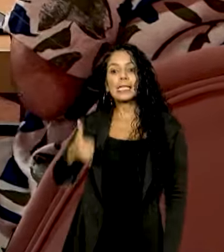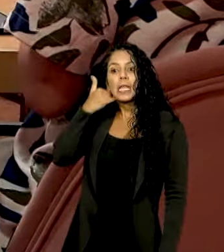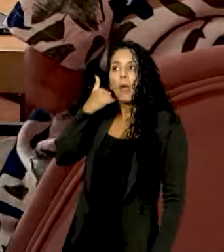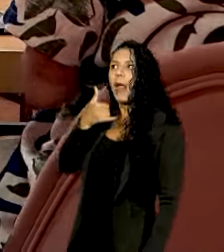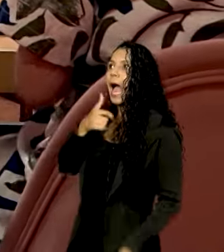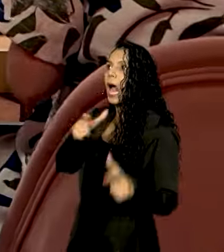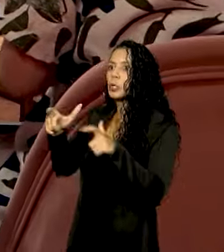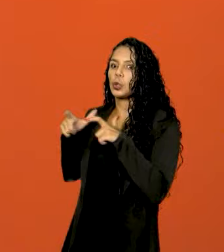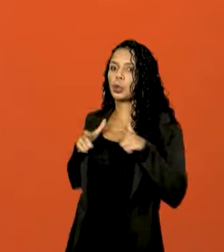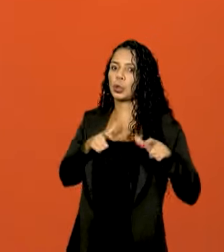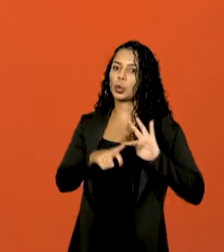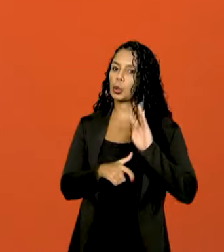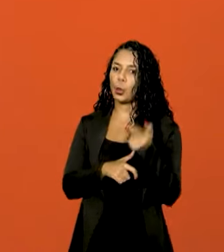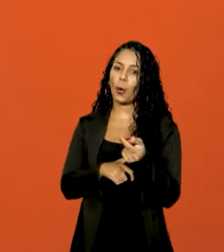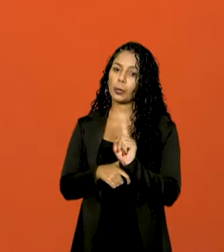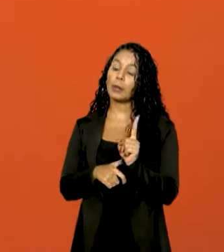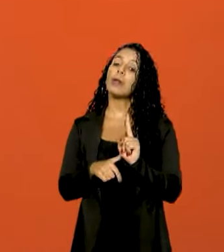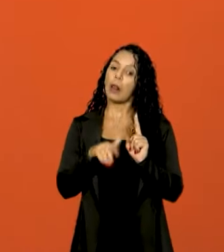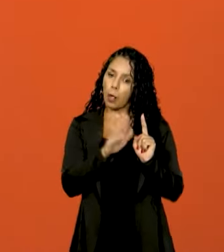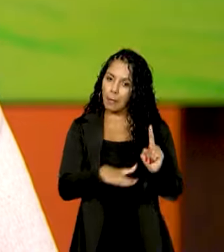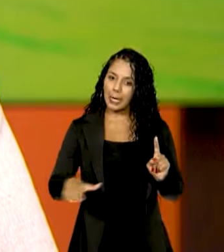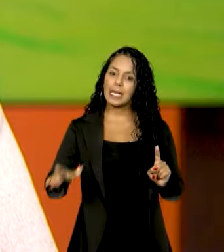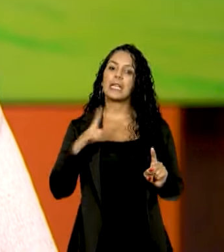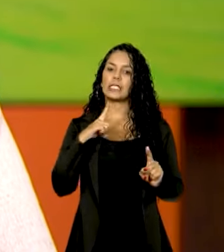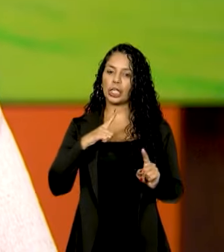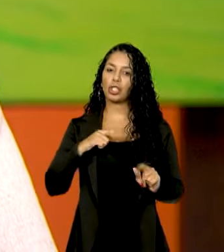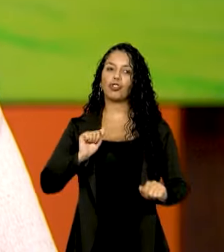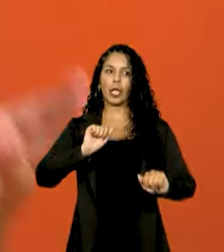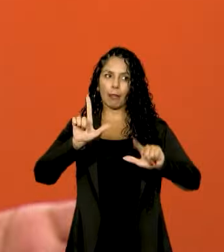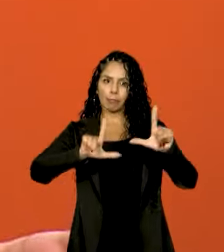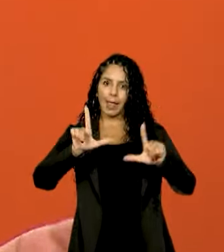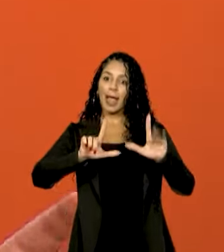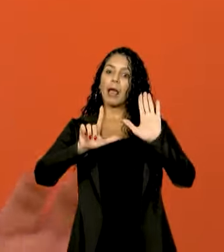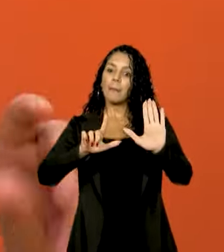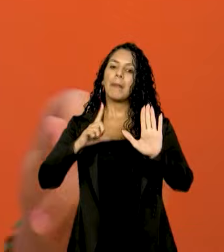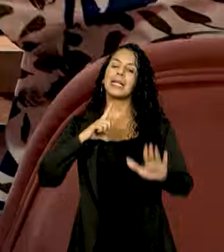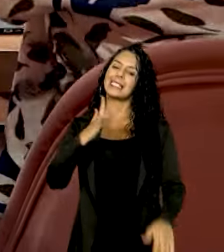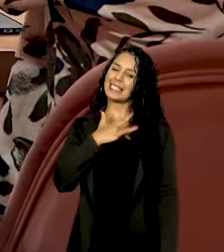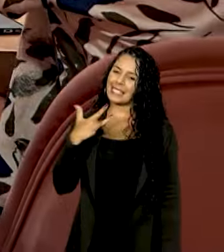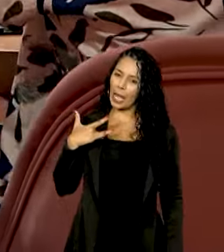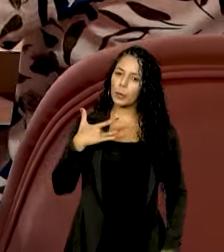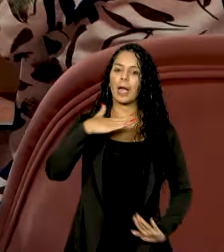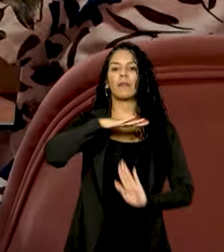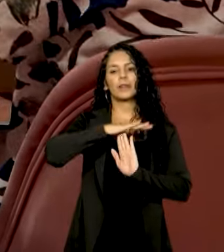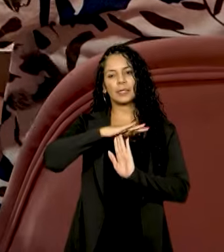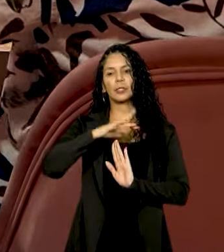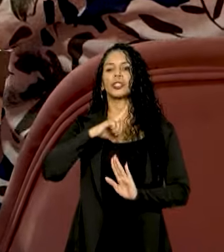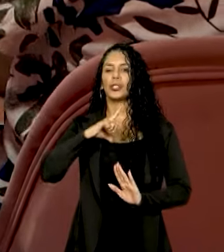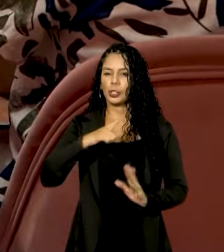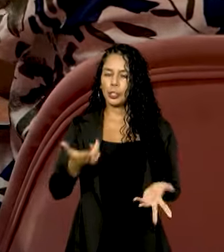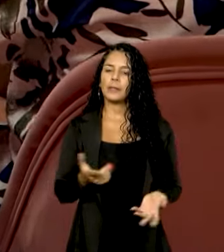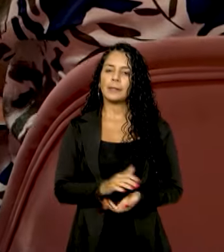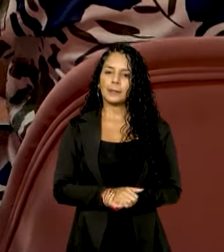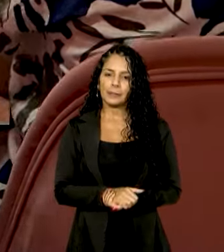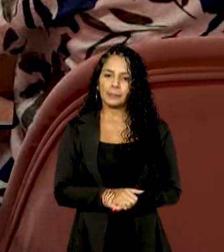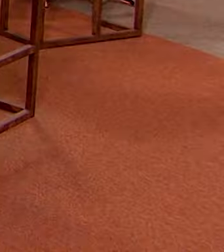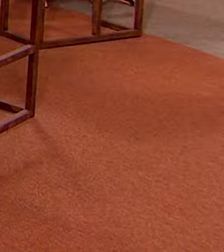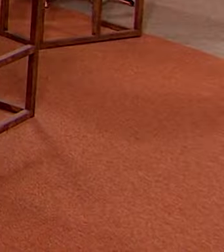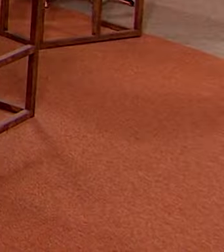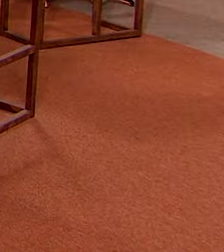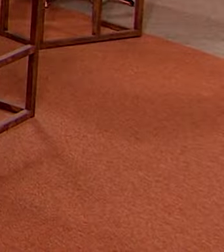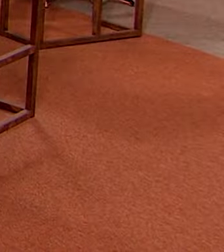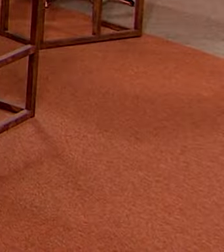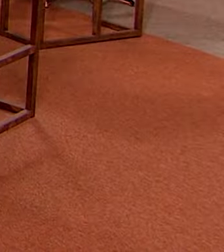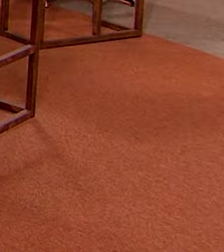fui uma criança escola, criada com tela, mas existia um limite saudável. Que é o que eu deve muito existir DVD, hoje em dia, que deve se manter hoje em dia. O